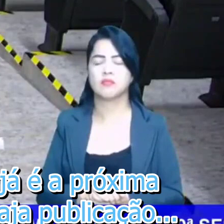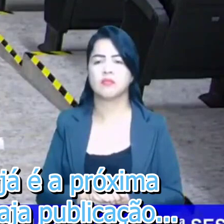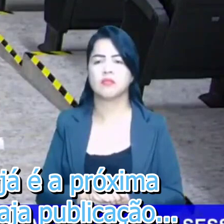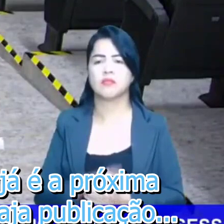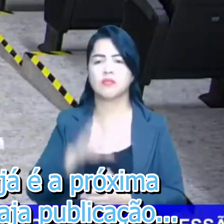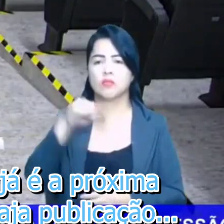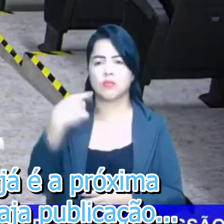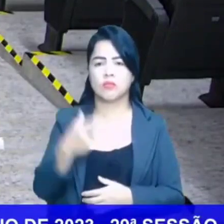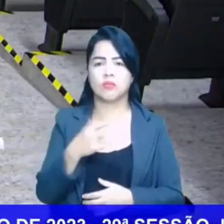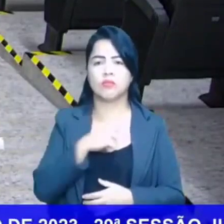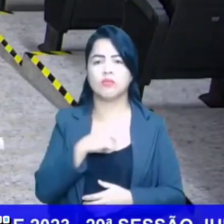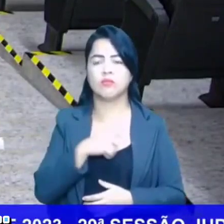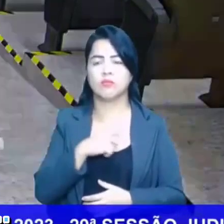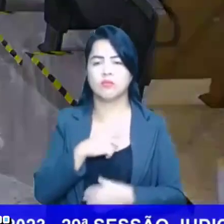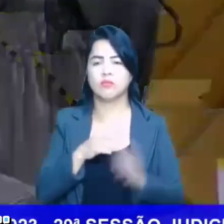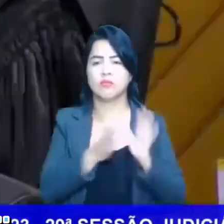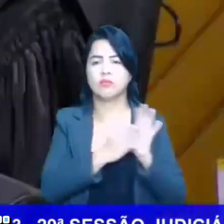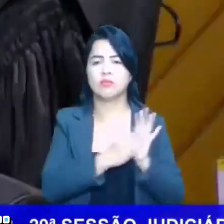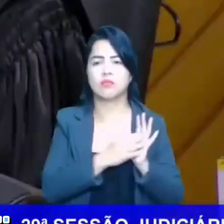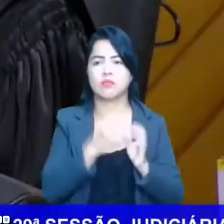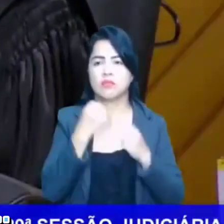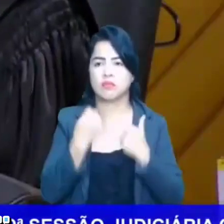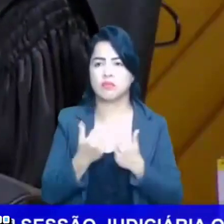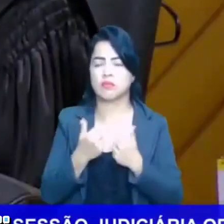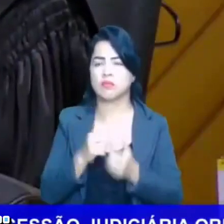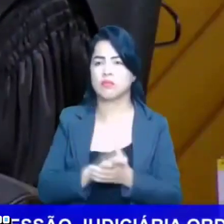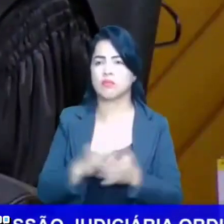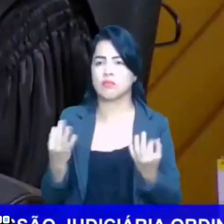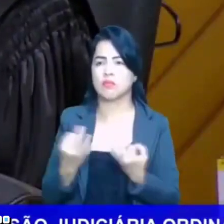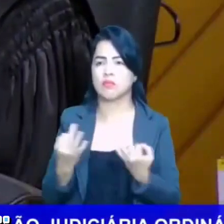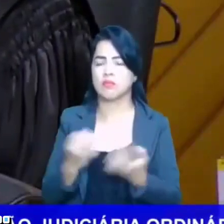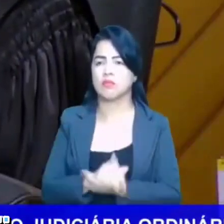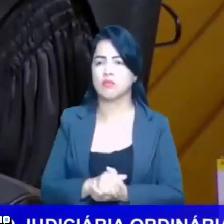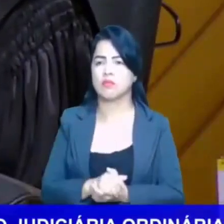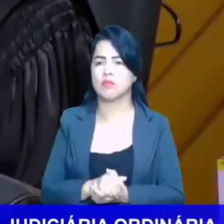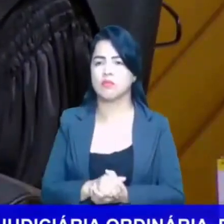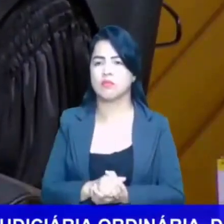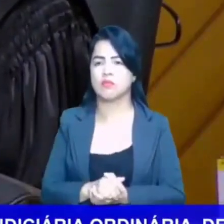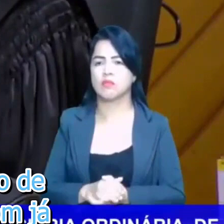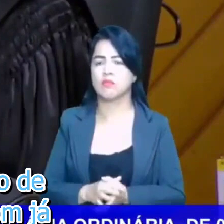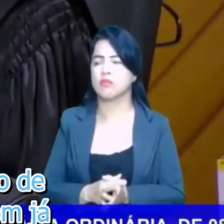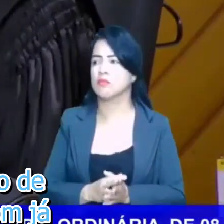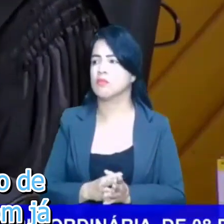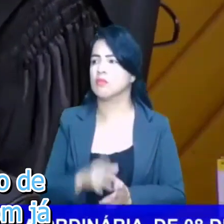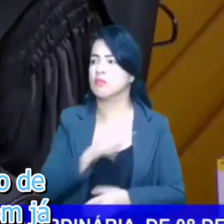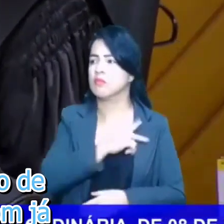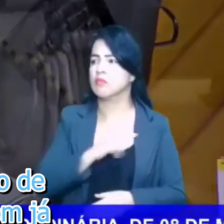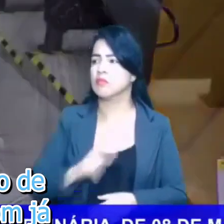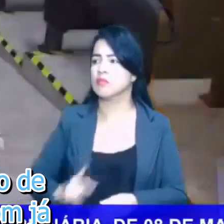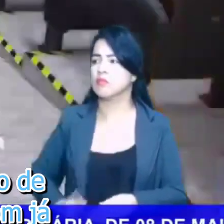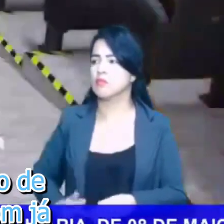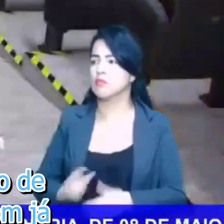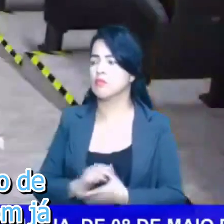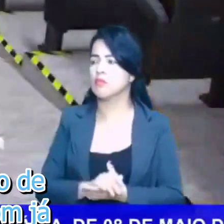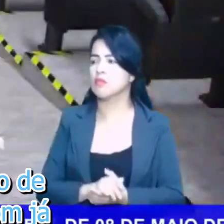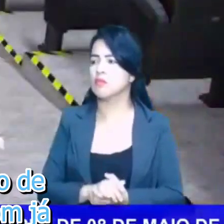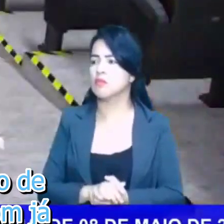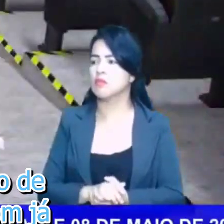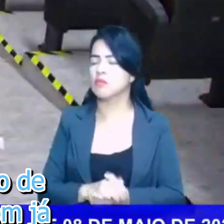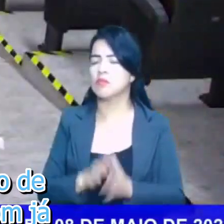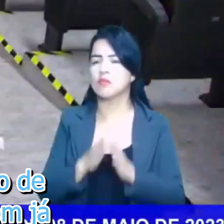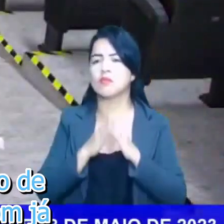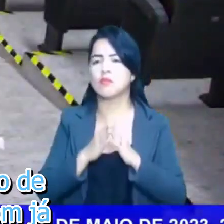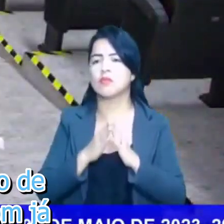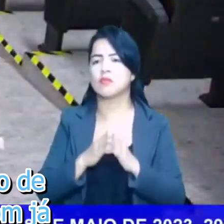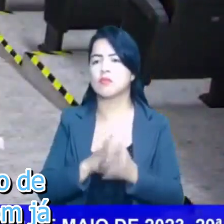Publicação, é... Perfeito. Tá bom? Então, imagem direcionada ao desembargador João Lages, que está à sua